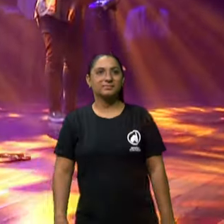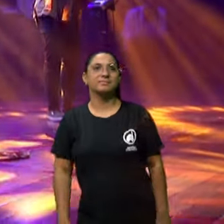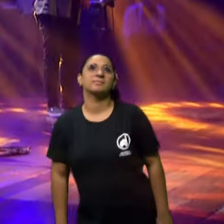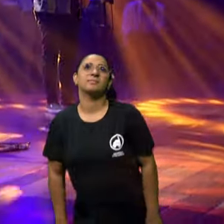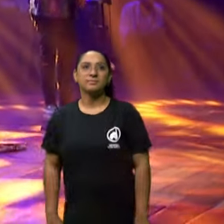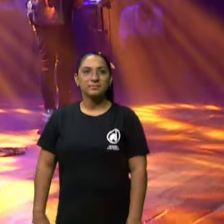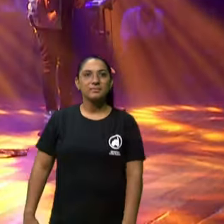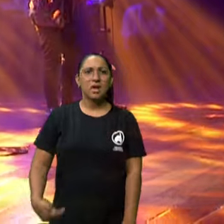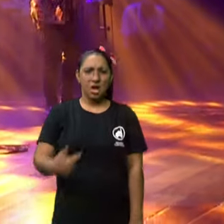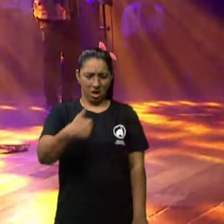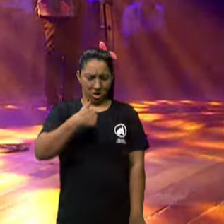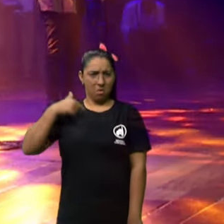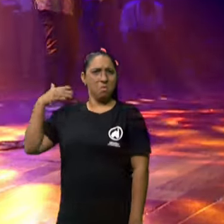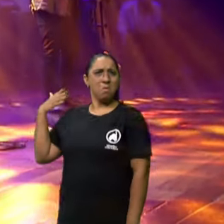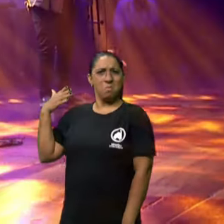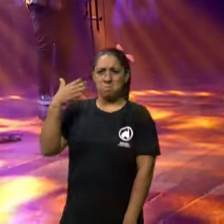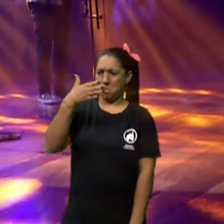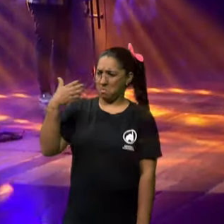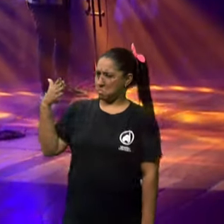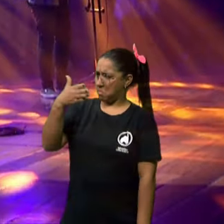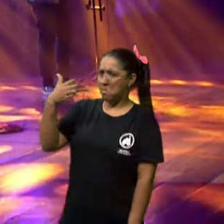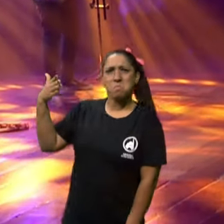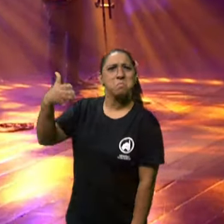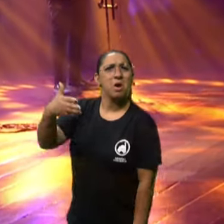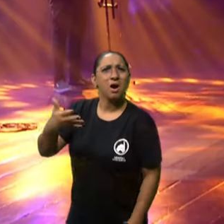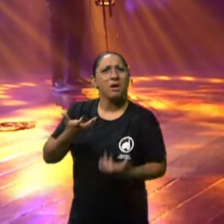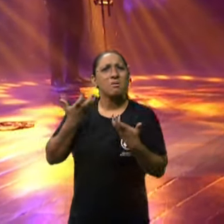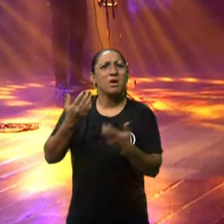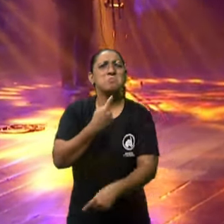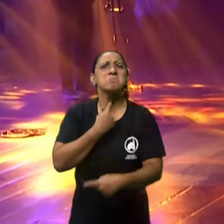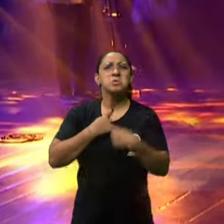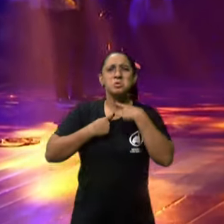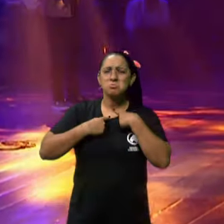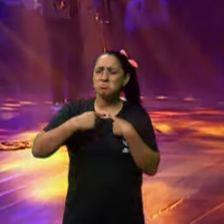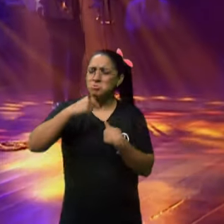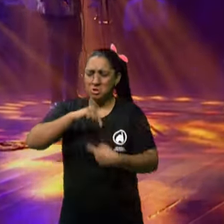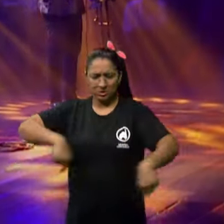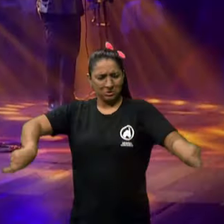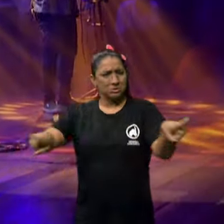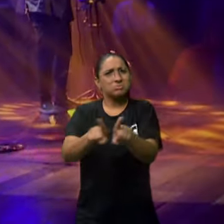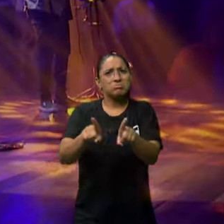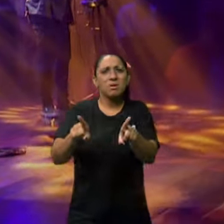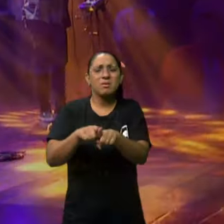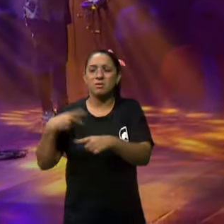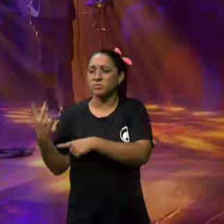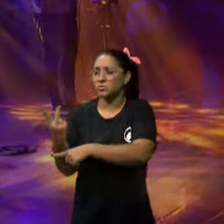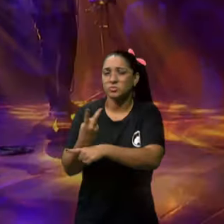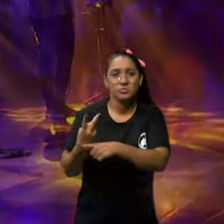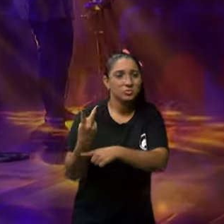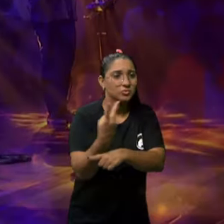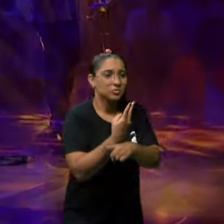e o que eu desejo e o que eu preciso do teu orgulho